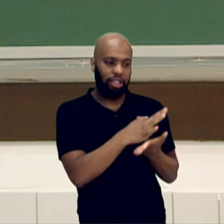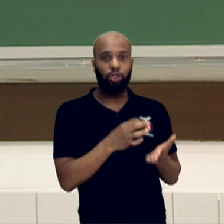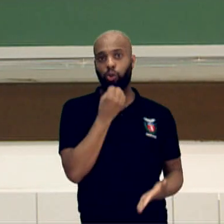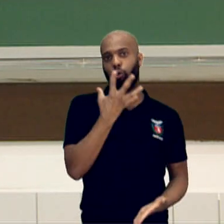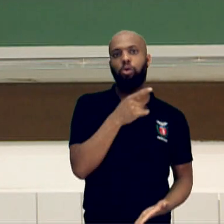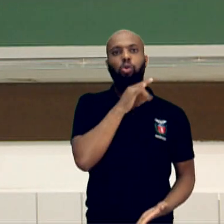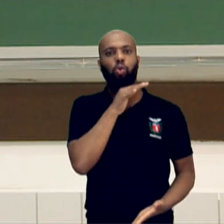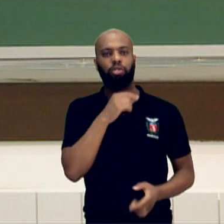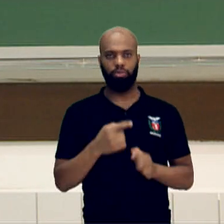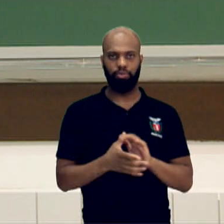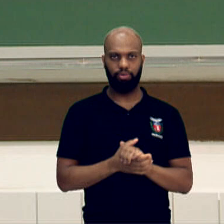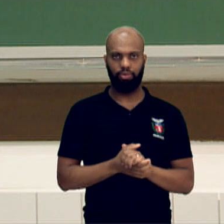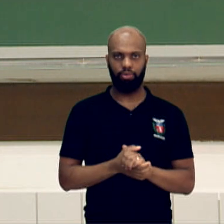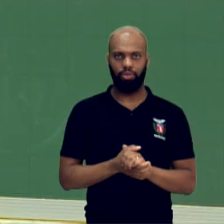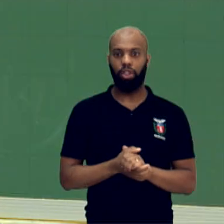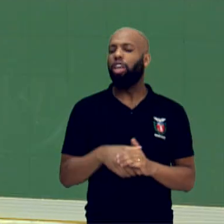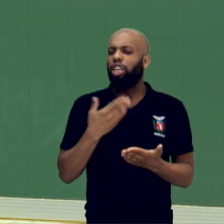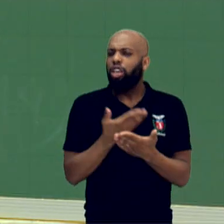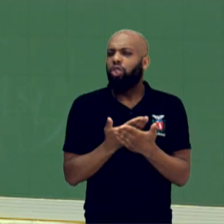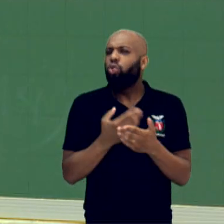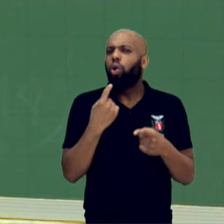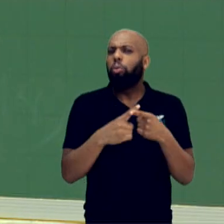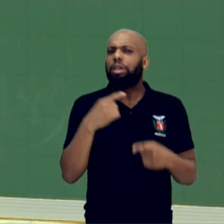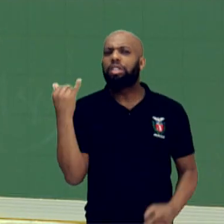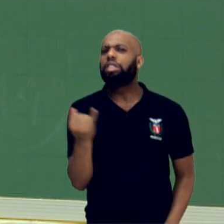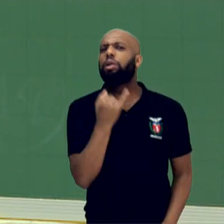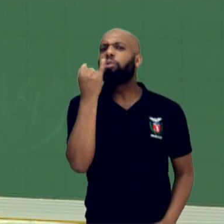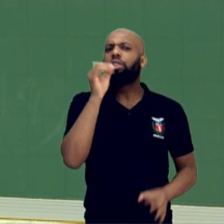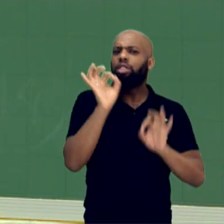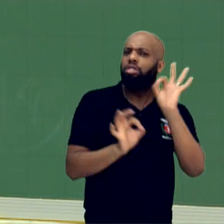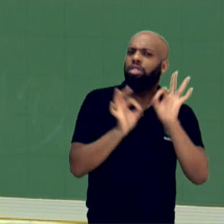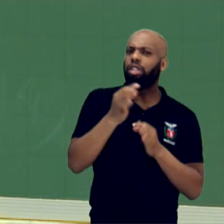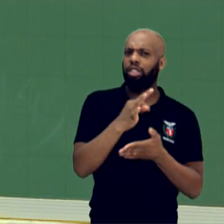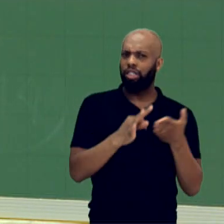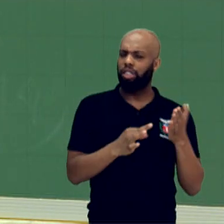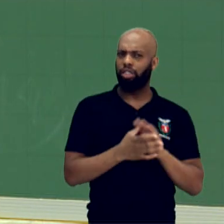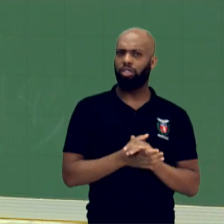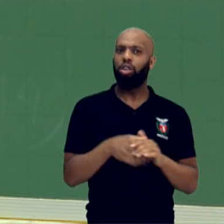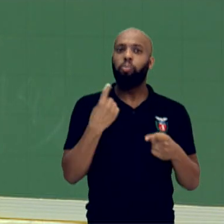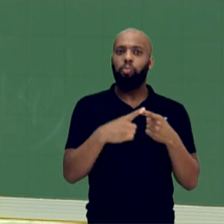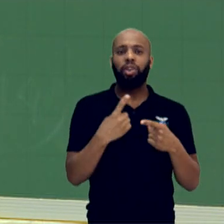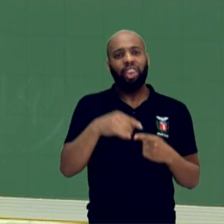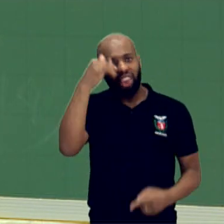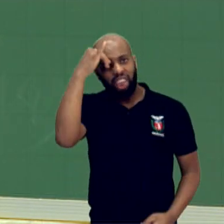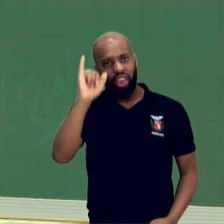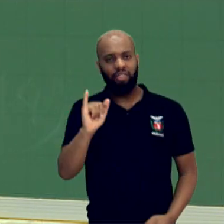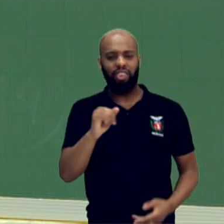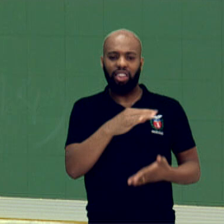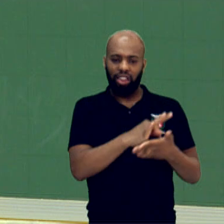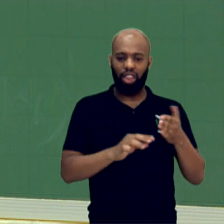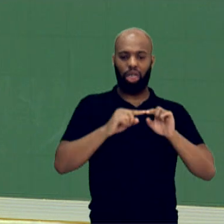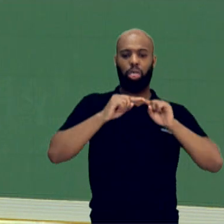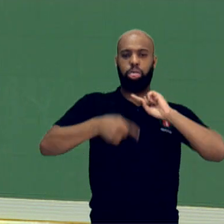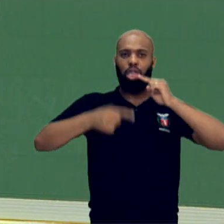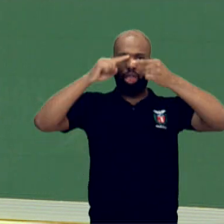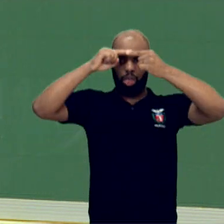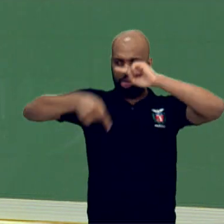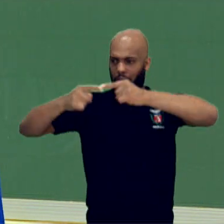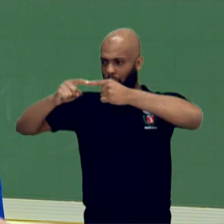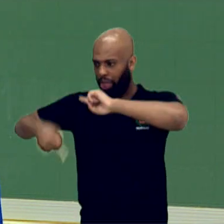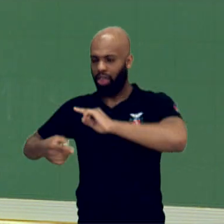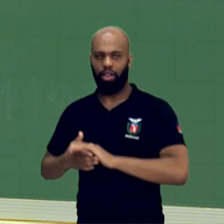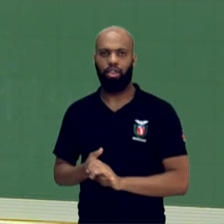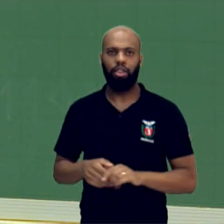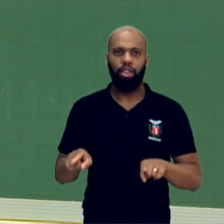importante planejar o texto? Para o texto não ficar sem nexo, para o texto não ter erros de ortografia, para o texto,